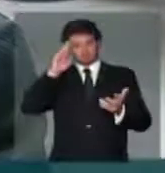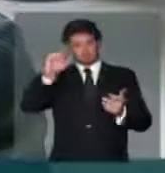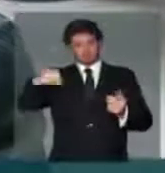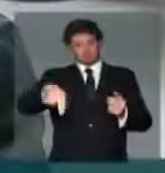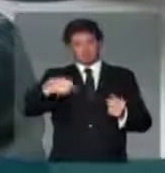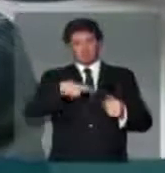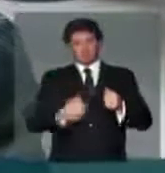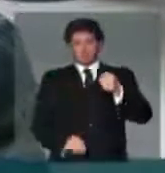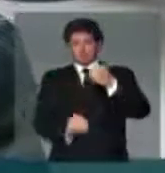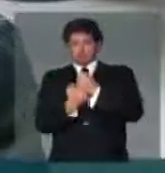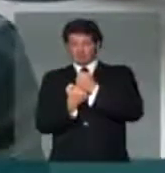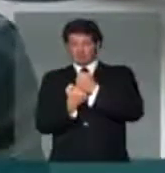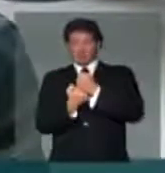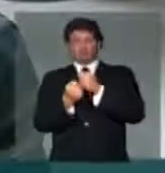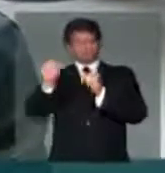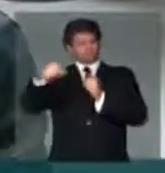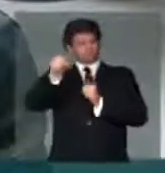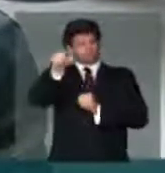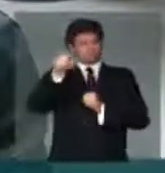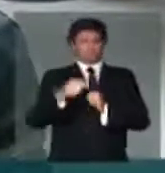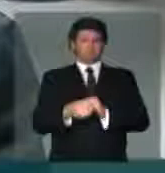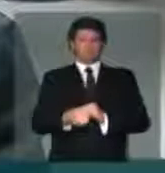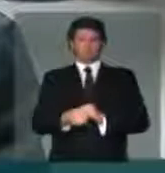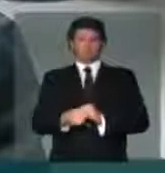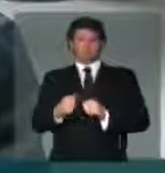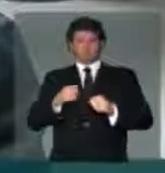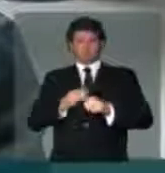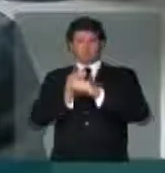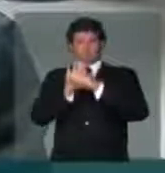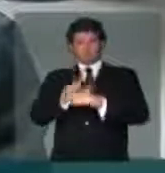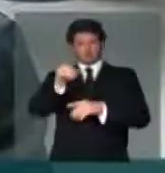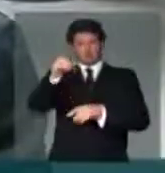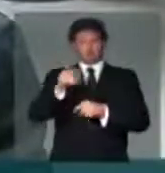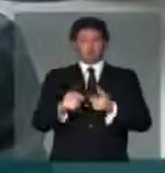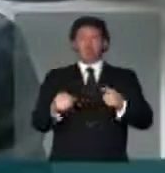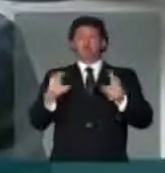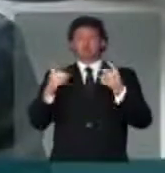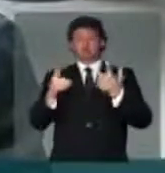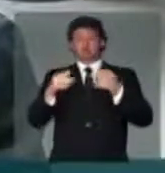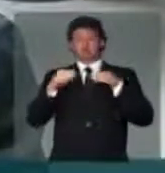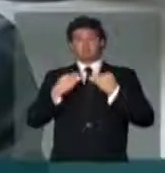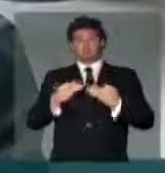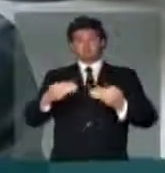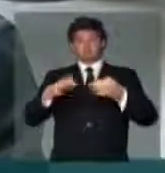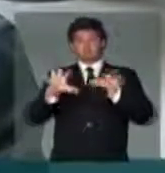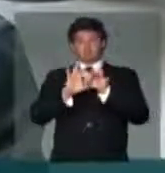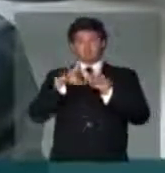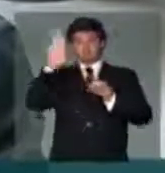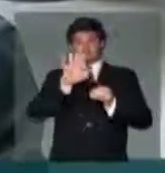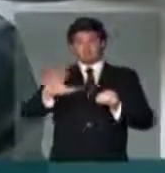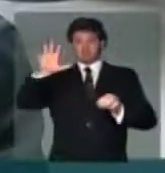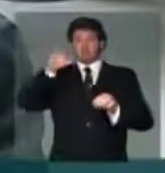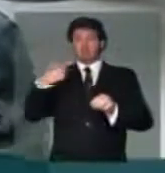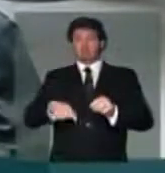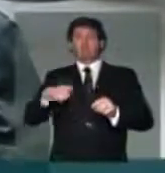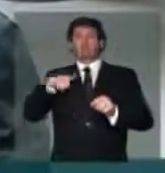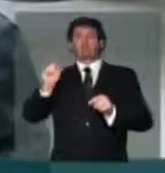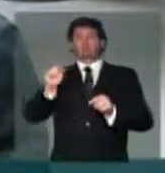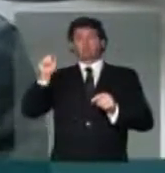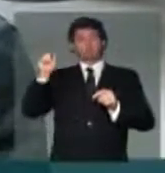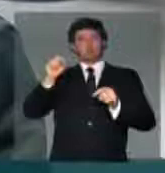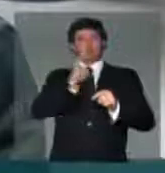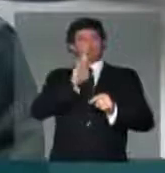toda minha solidariedade. O Ministério da Integração Nacional precisa responder